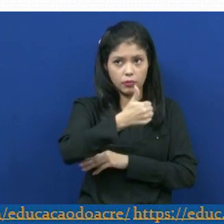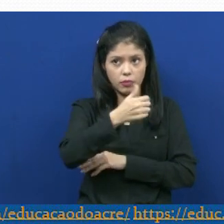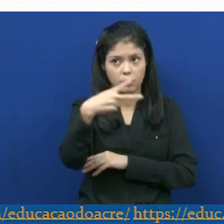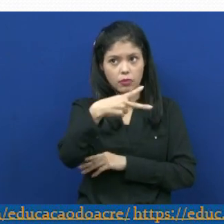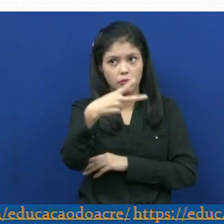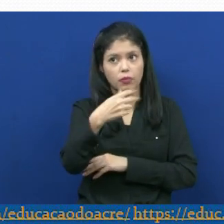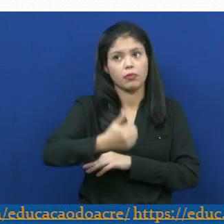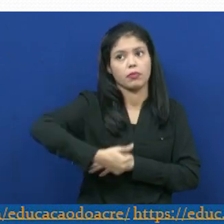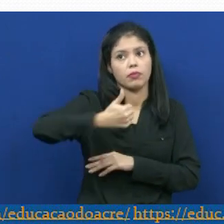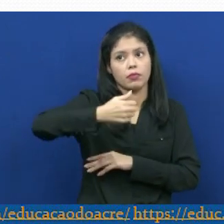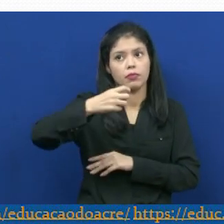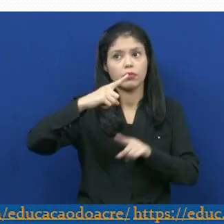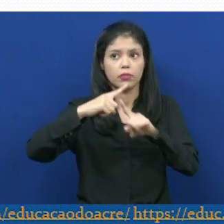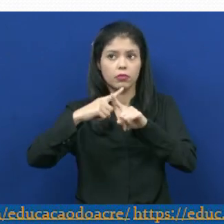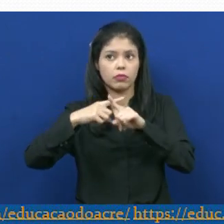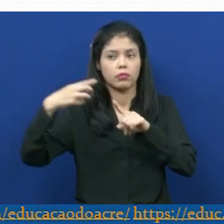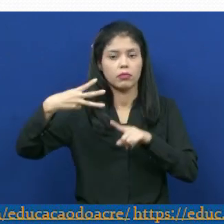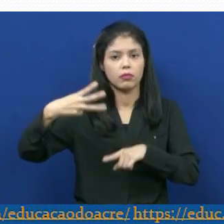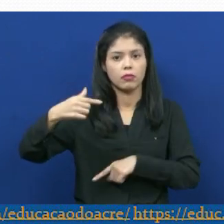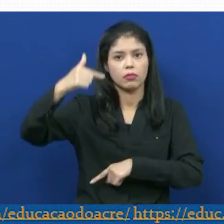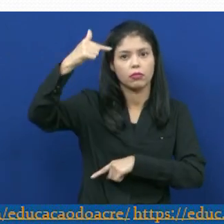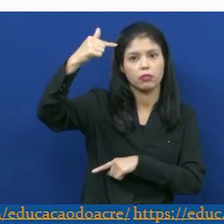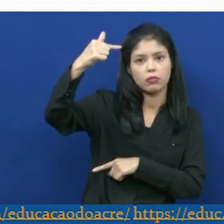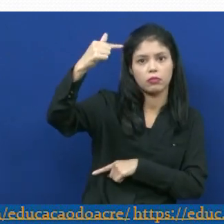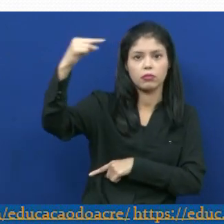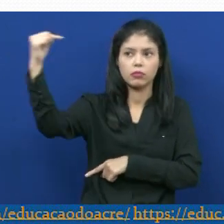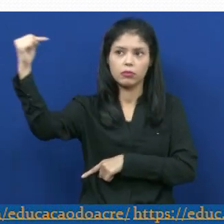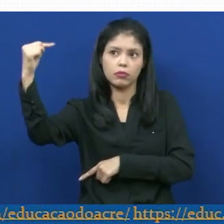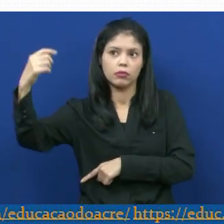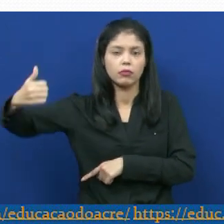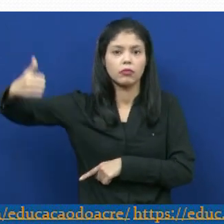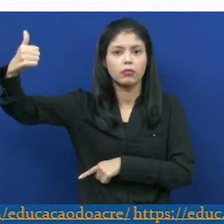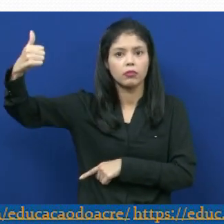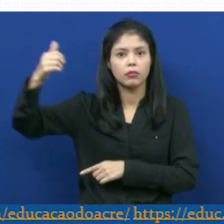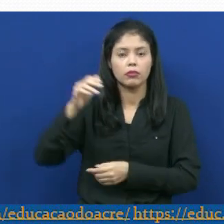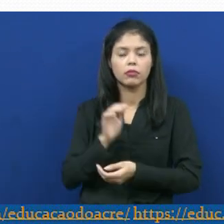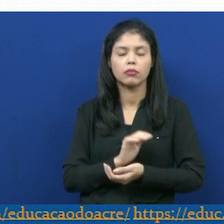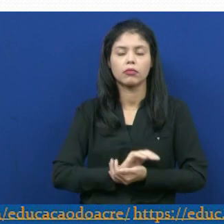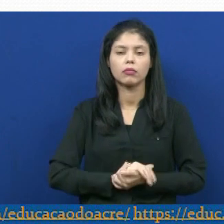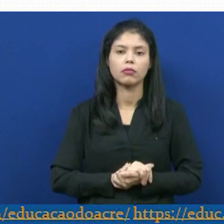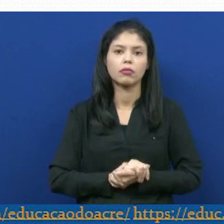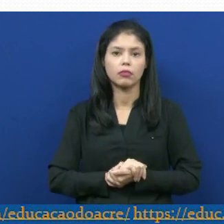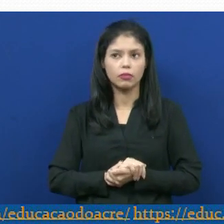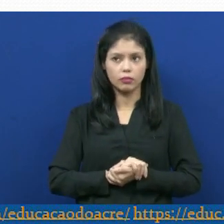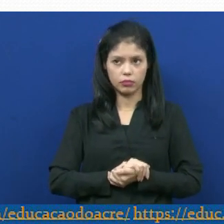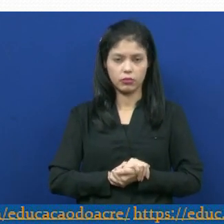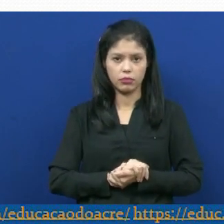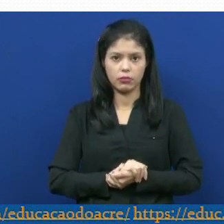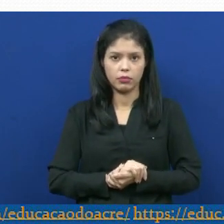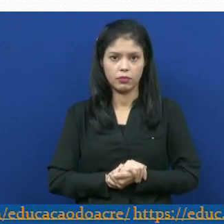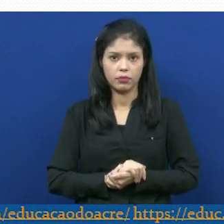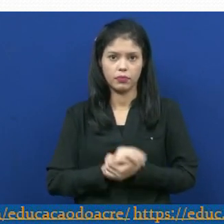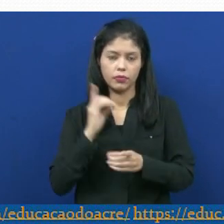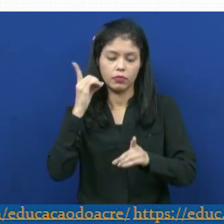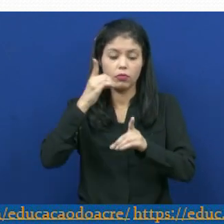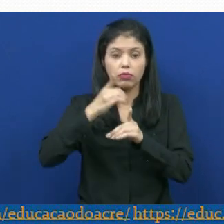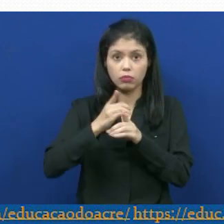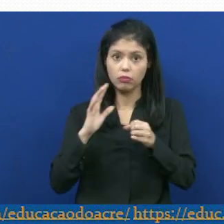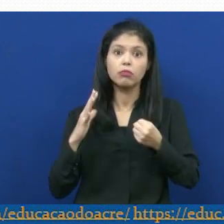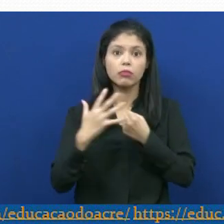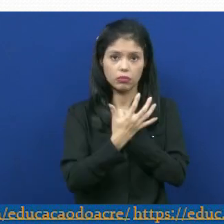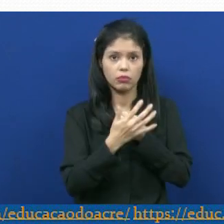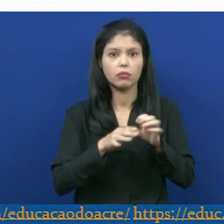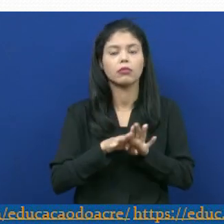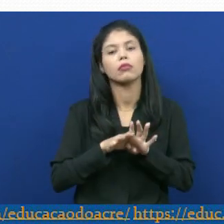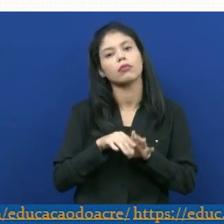vezes a nossa razão, que é 3, elevado a n, que é 7, pois queremos descobrir o total de contaminados no 7º